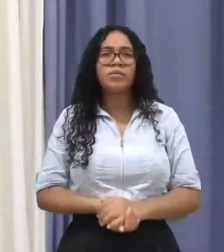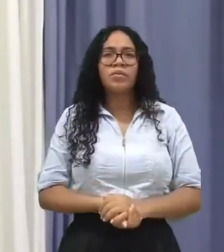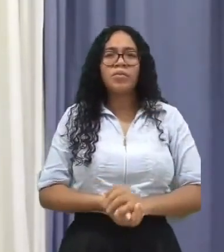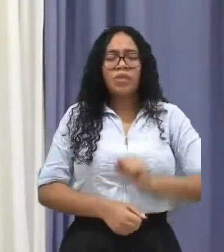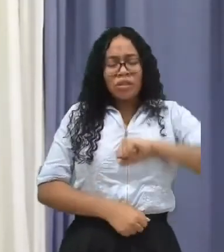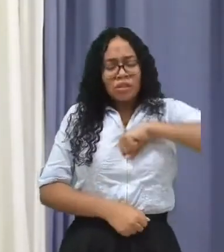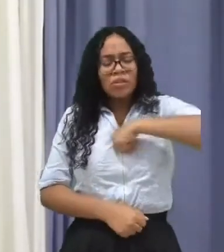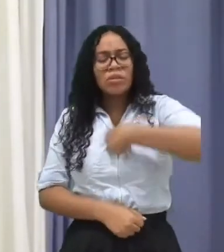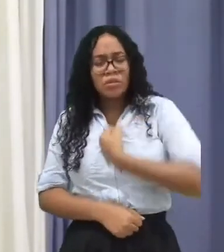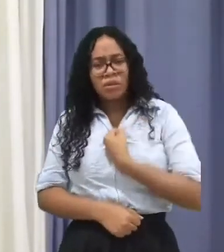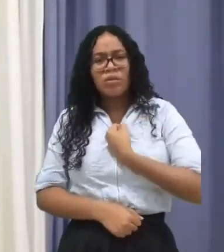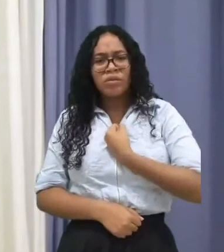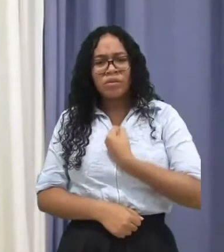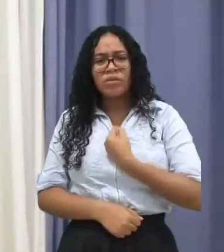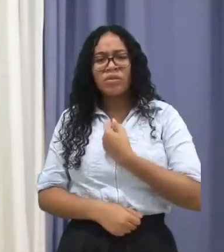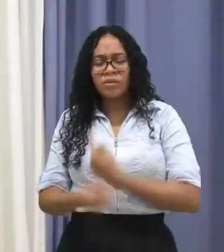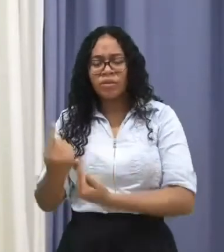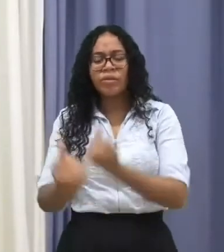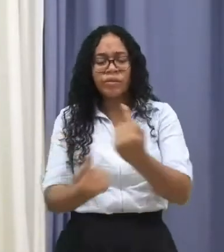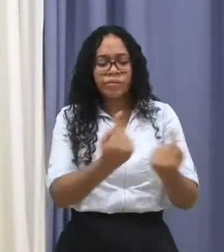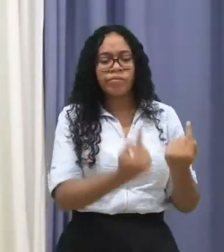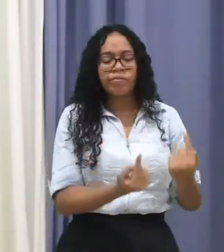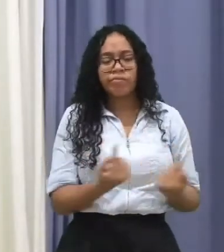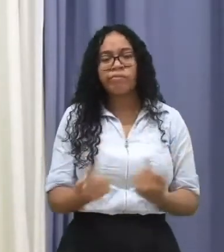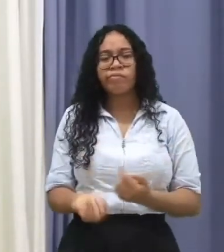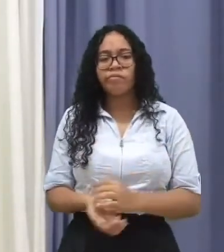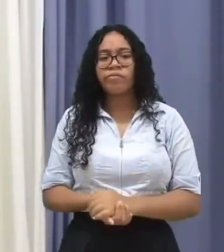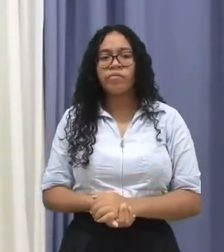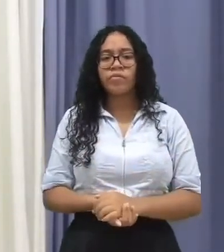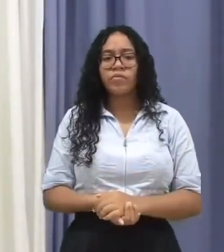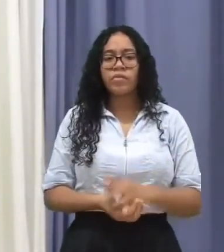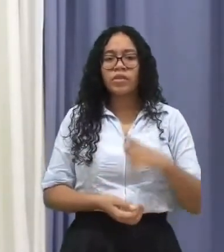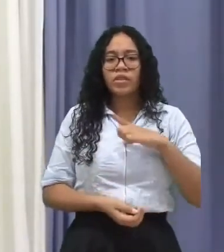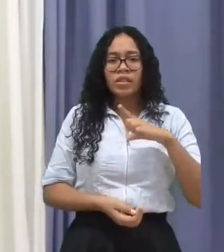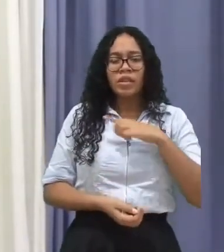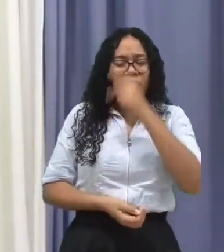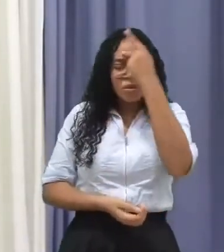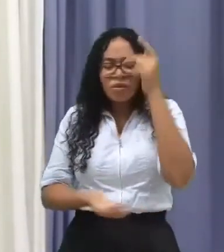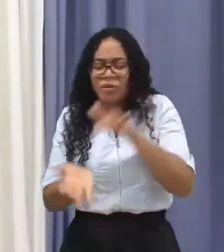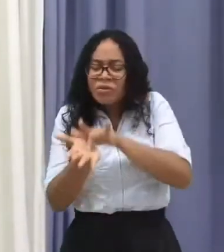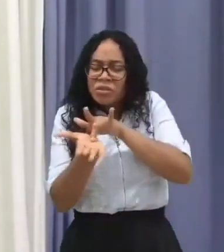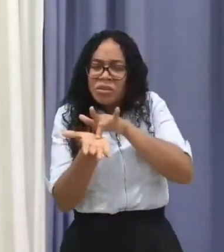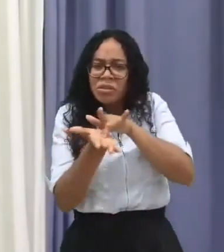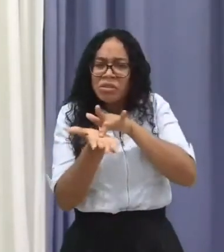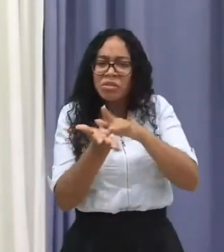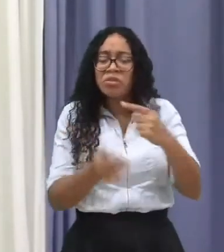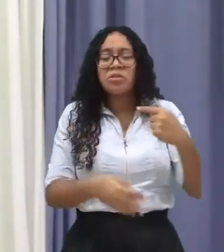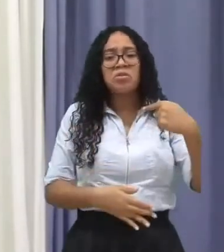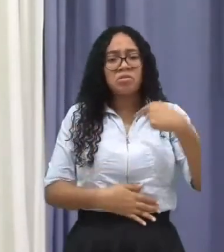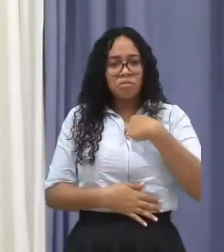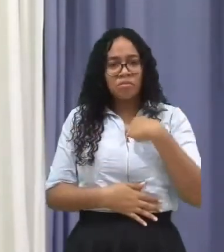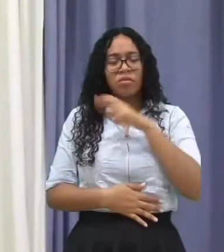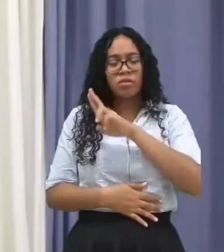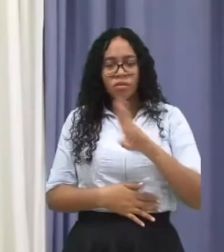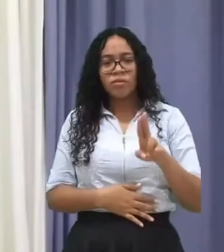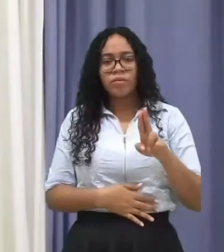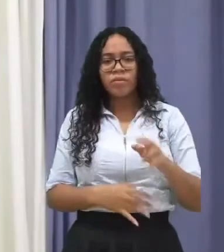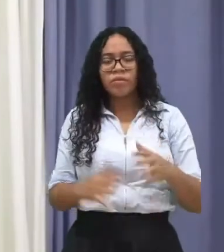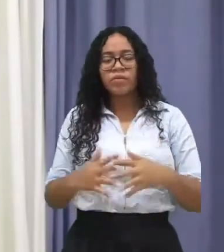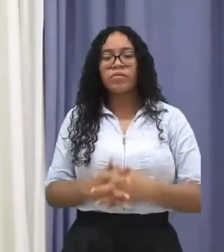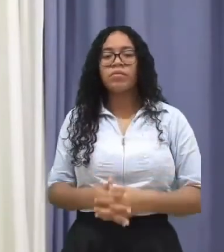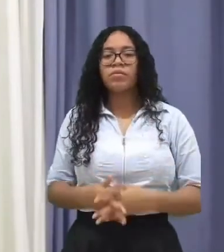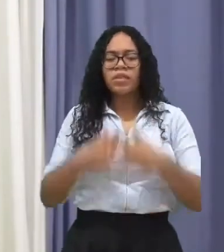odiar uns aos outros. Levantar-se-ão muitos falsos profetas e enganarão a muitos, e por